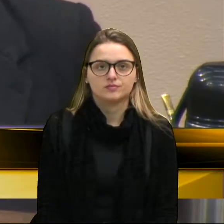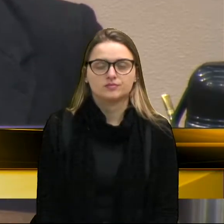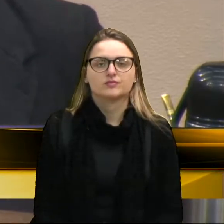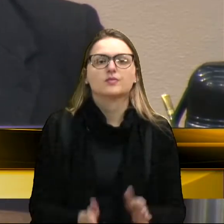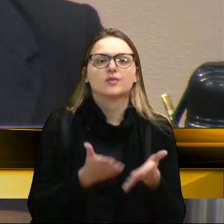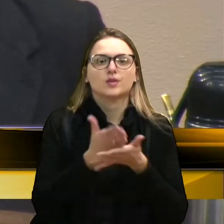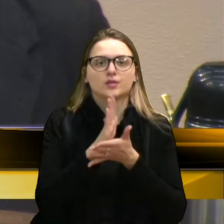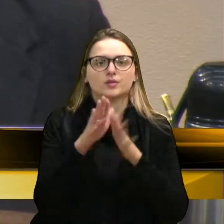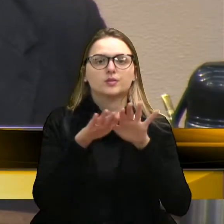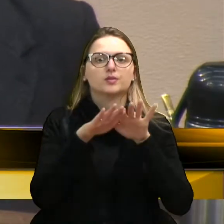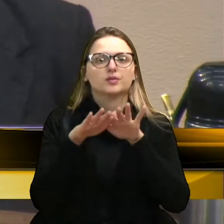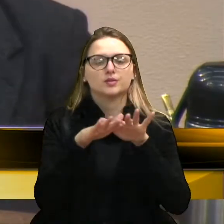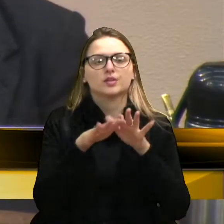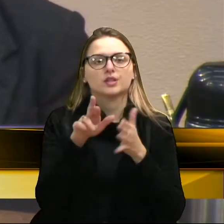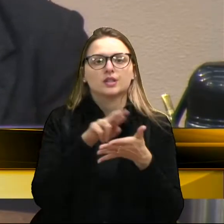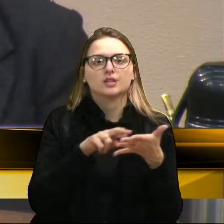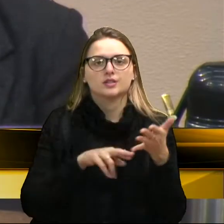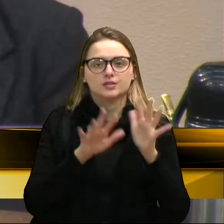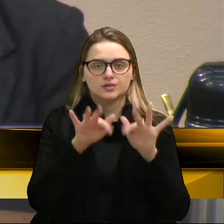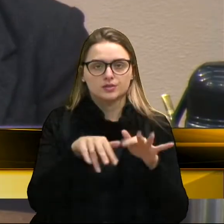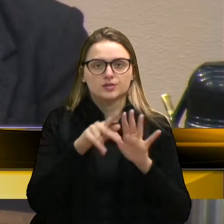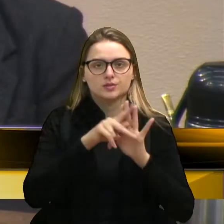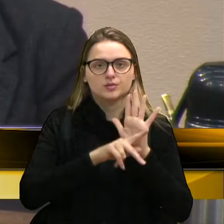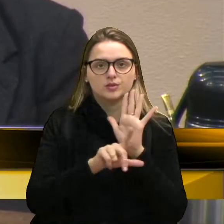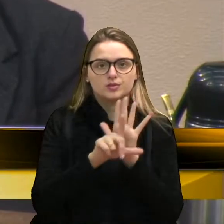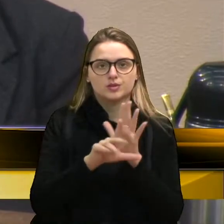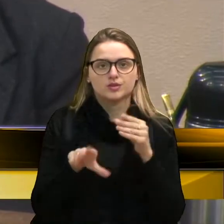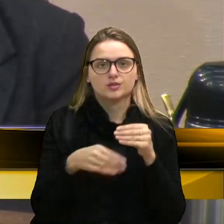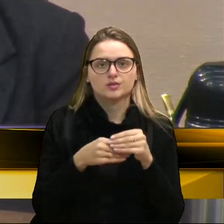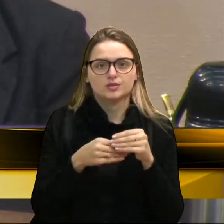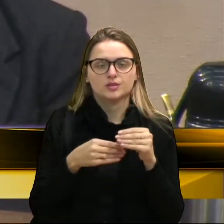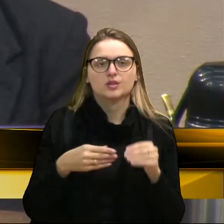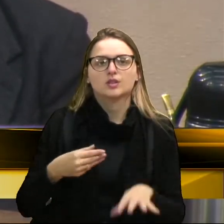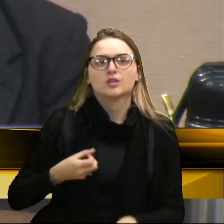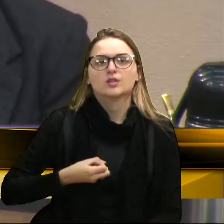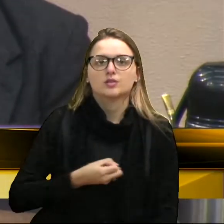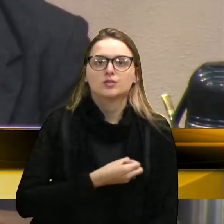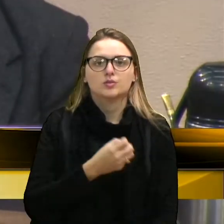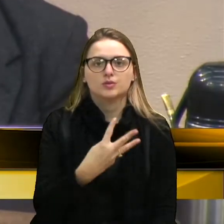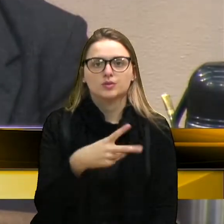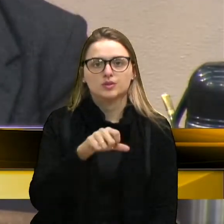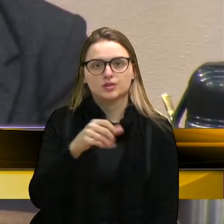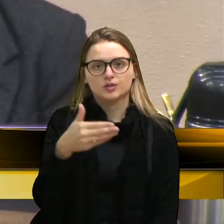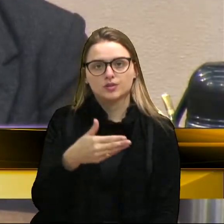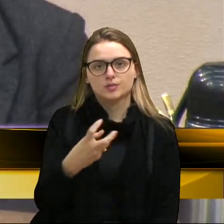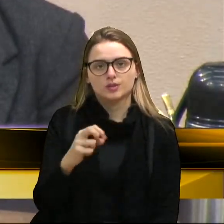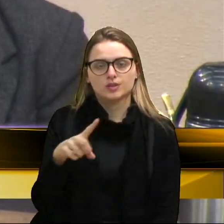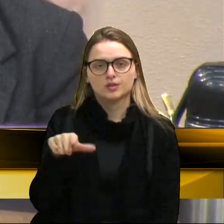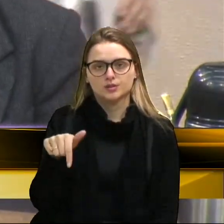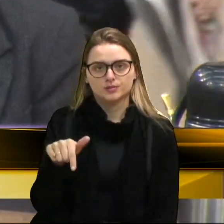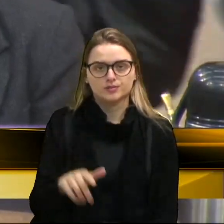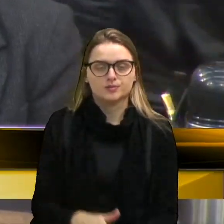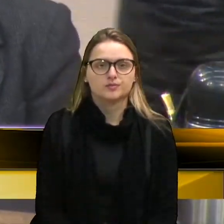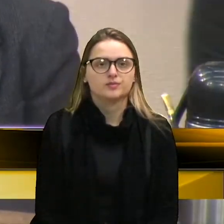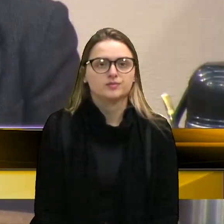Aprovado por unanimidade o parecer de redação final do projeto de lei complementar número 39 de 2017.